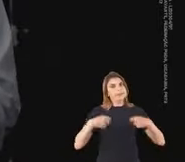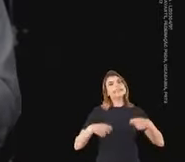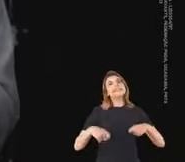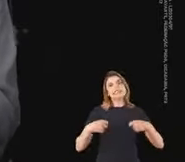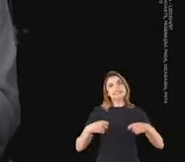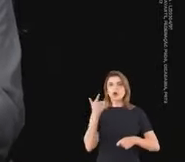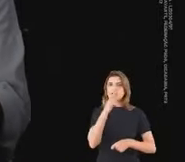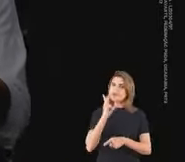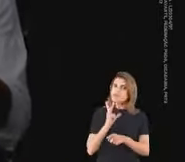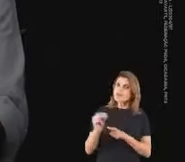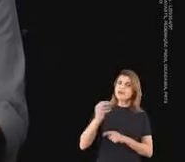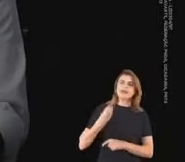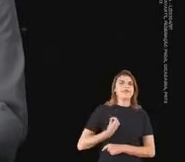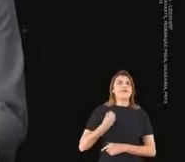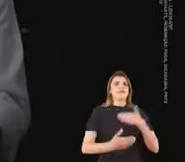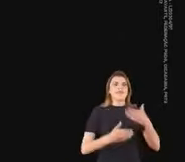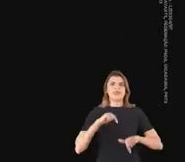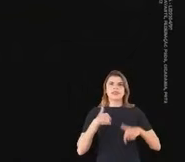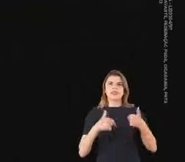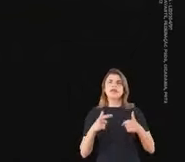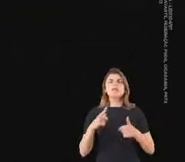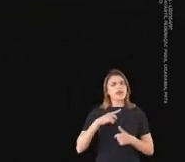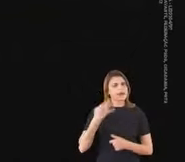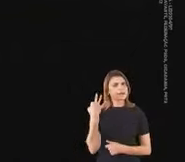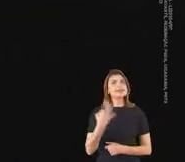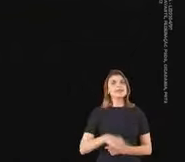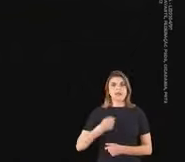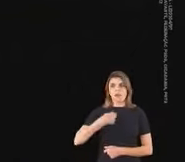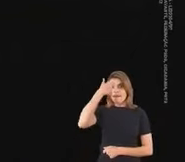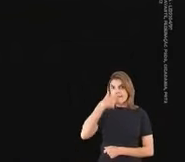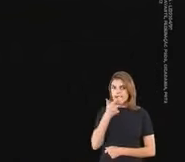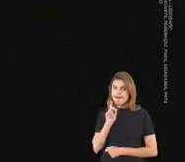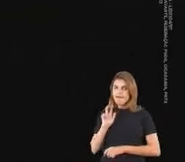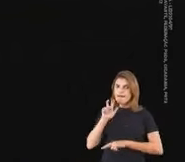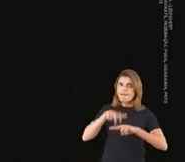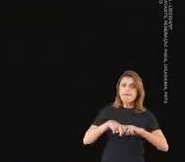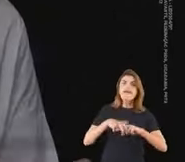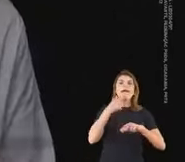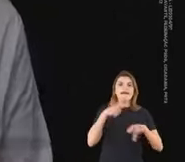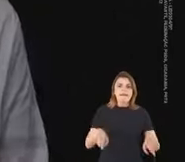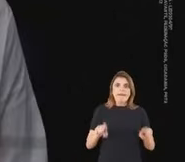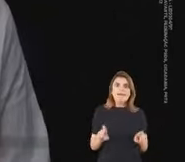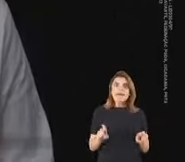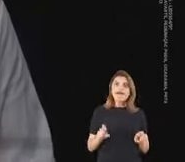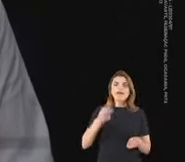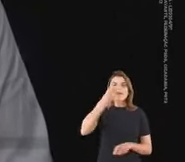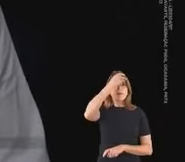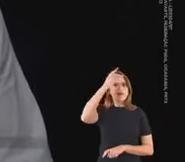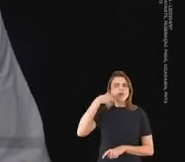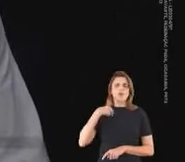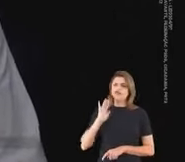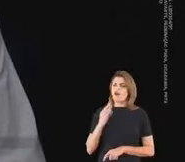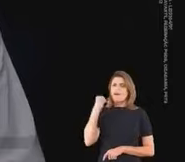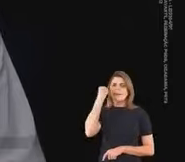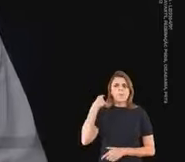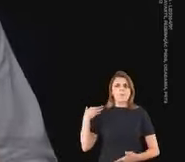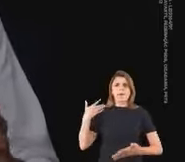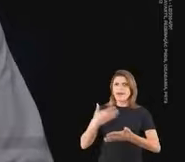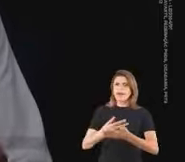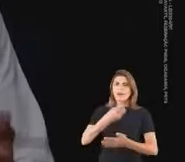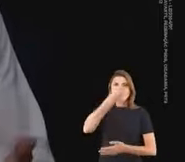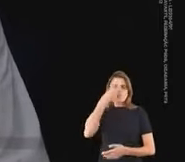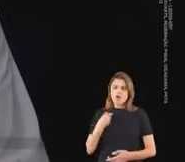cidade precisa vencer na vida. E você pode ter certeza, Canela, prefeito, eu tenho experiência, trabalho desde 12 anos de